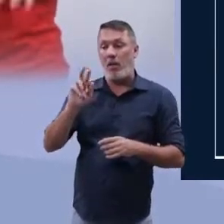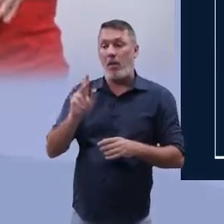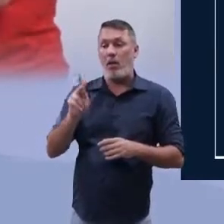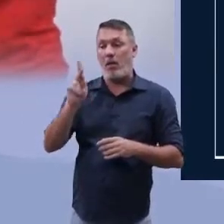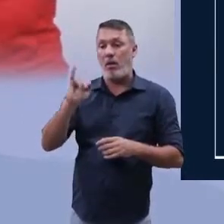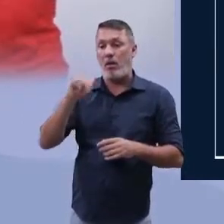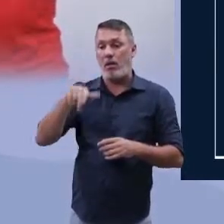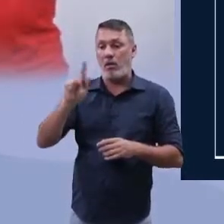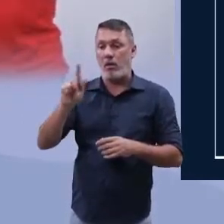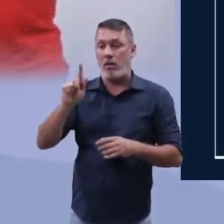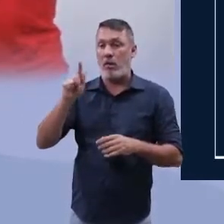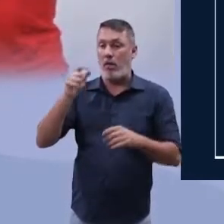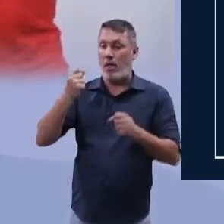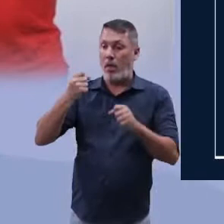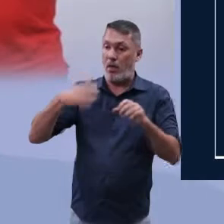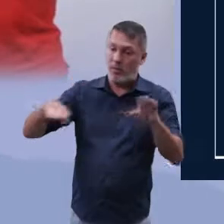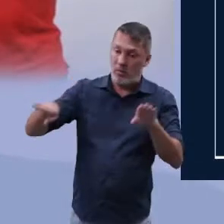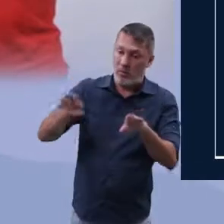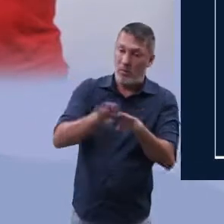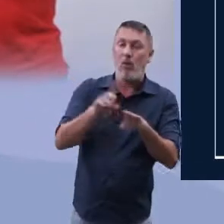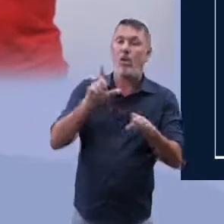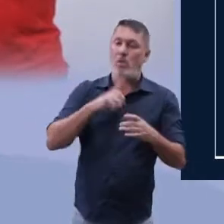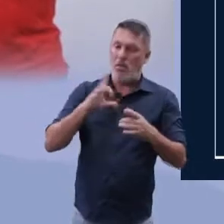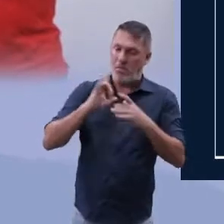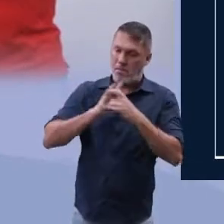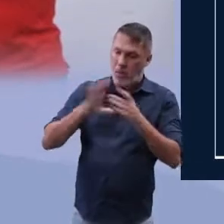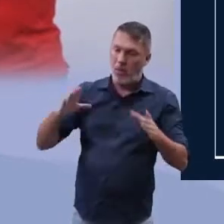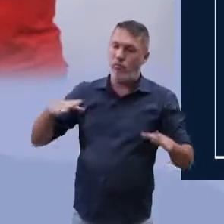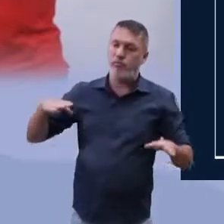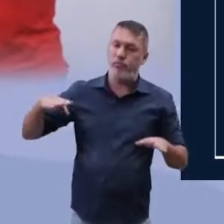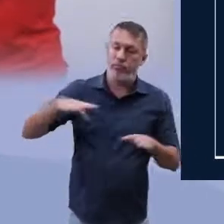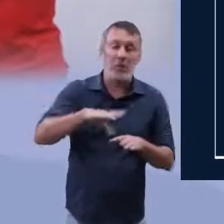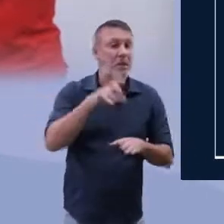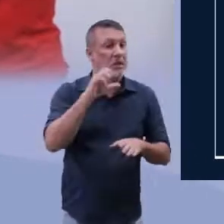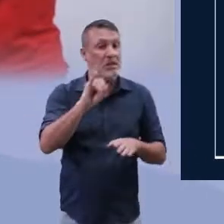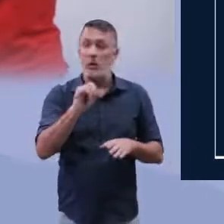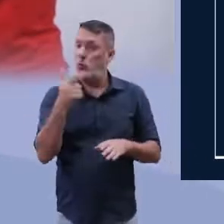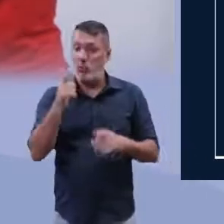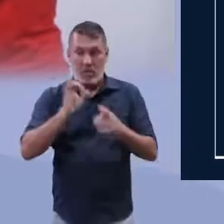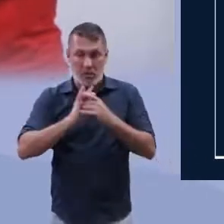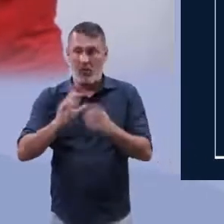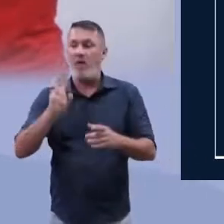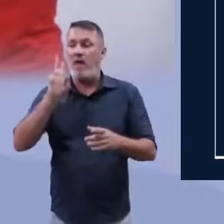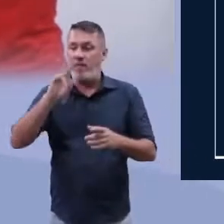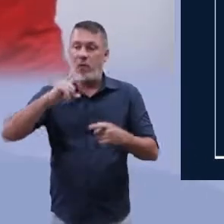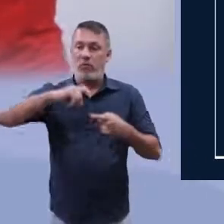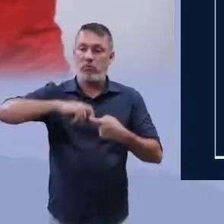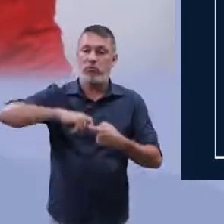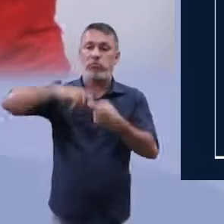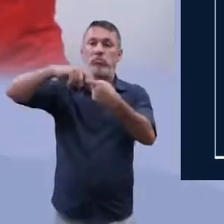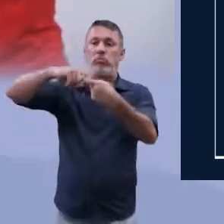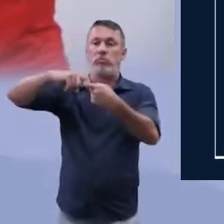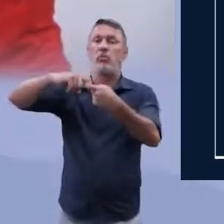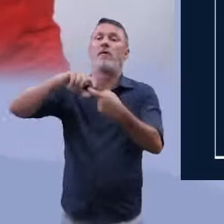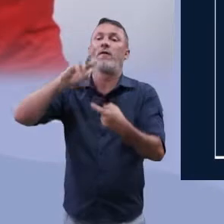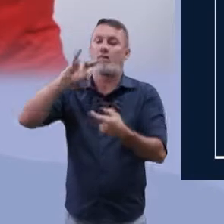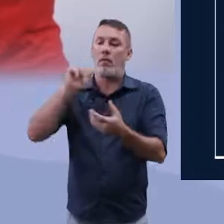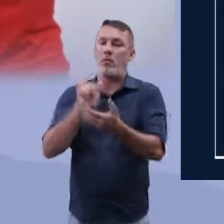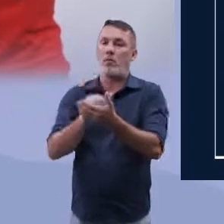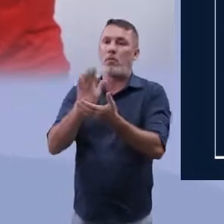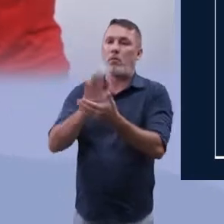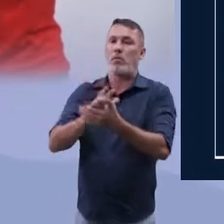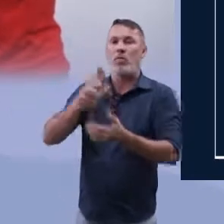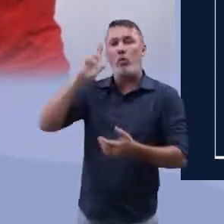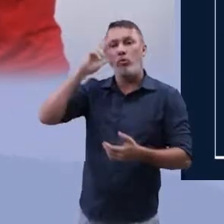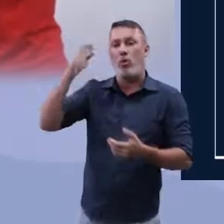gente? Então, os veículos sem a permissão válida serão guinchados, né? E vai ser cobrado